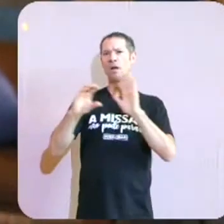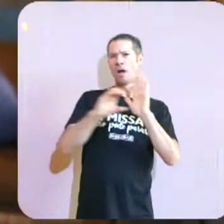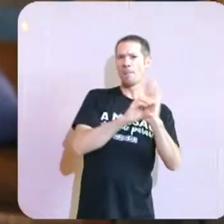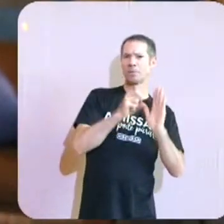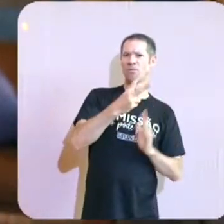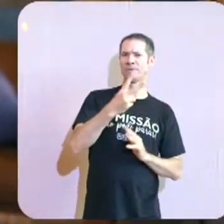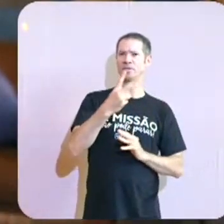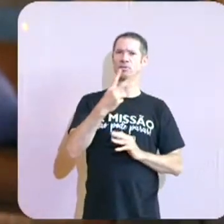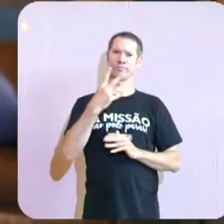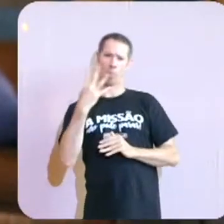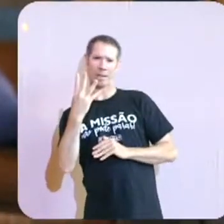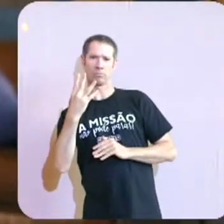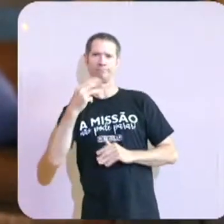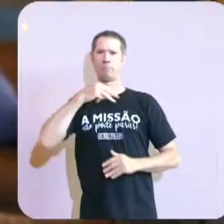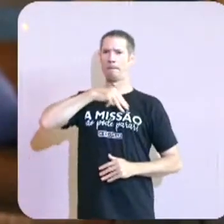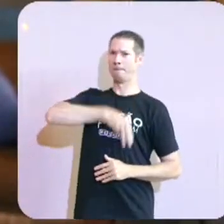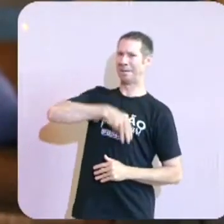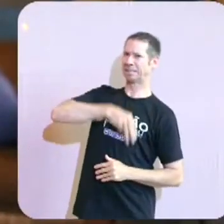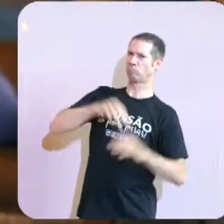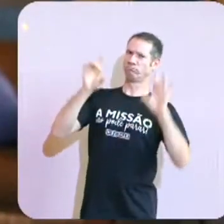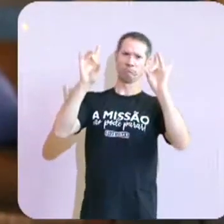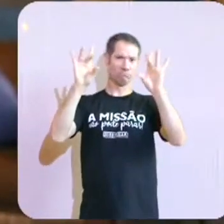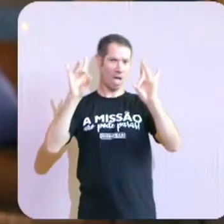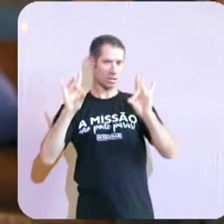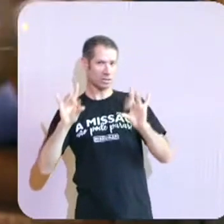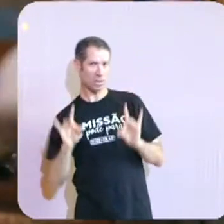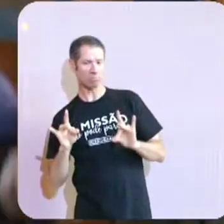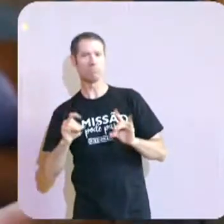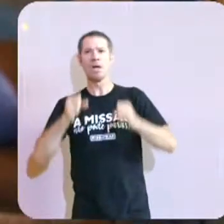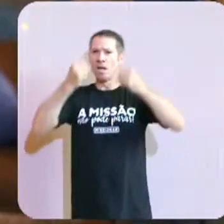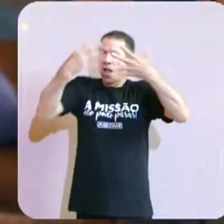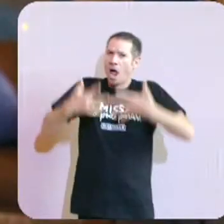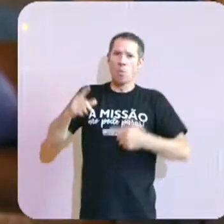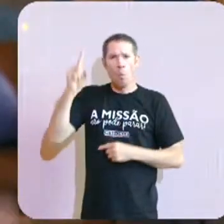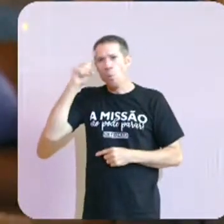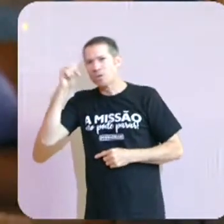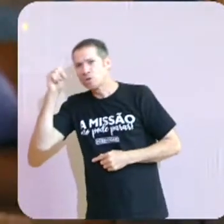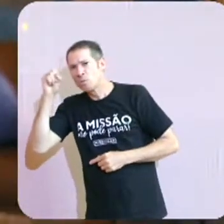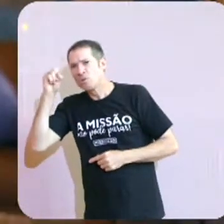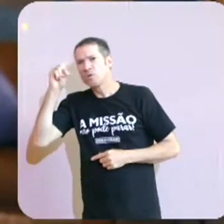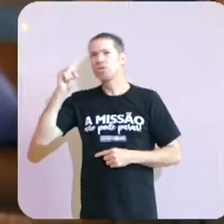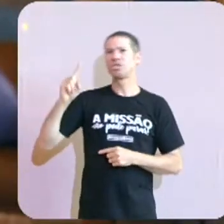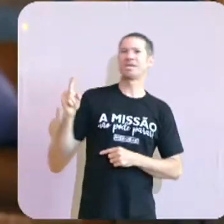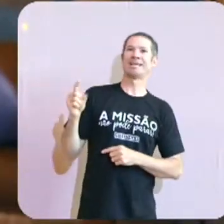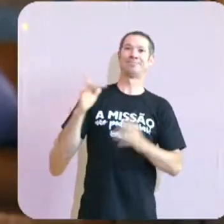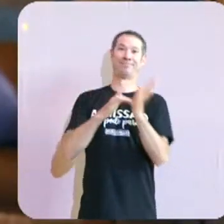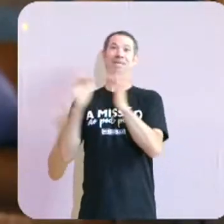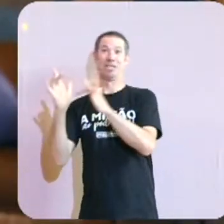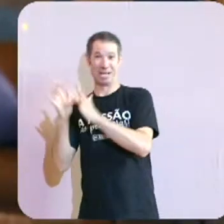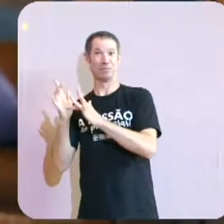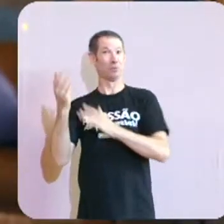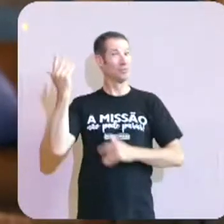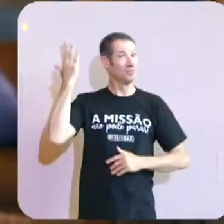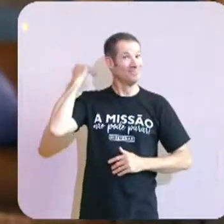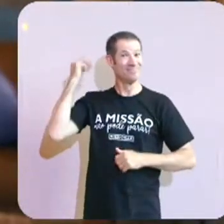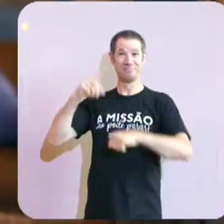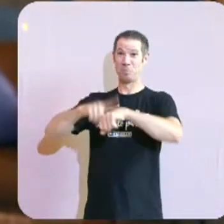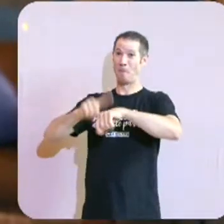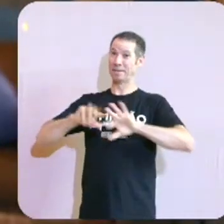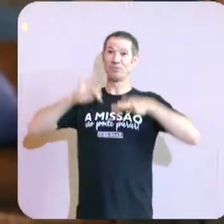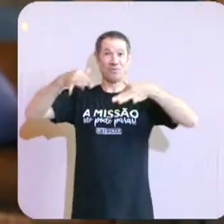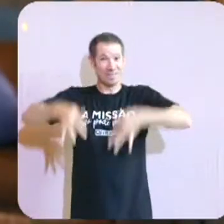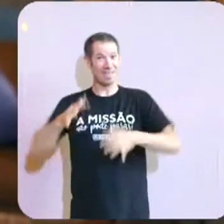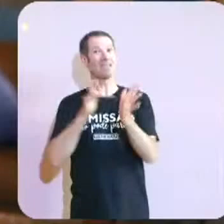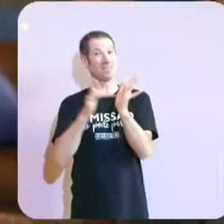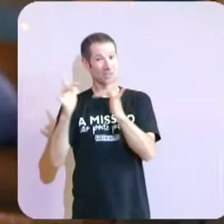do Evangelho de Mateus, ele é muito especial. Ele narra os últimos dias do nosso mestre Jesus. É ali os momentos finais